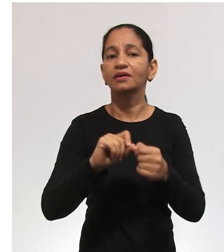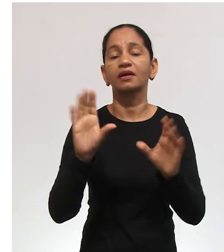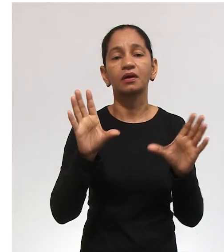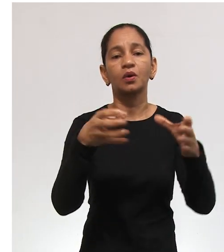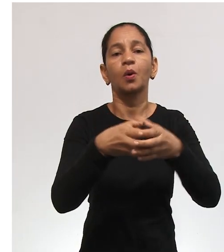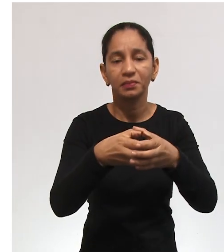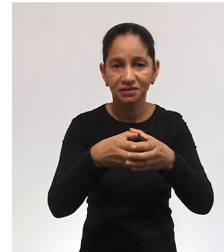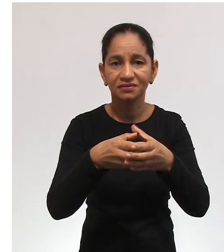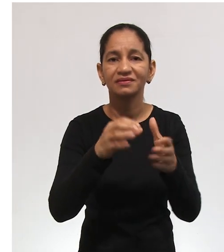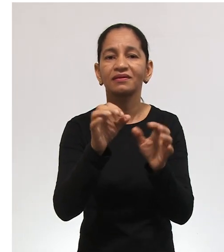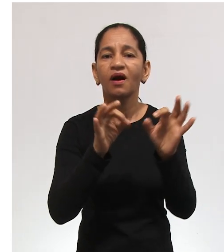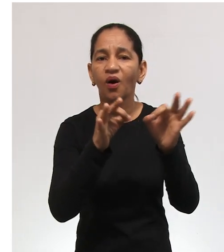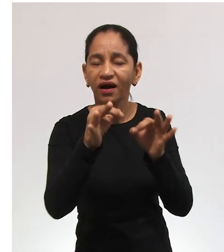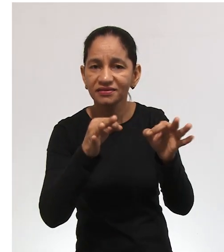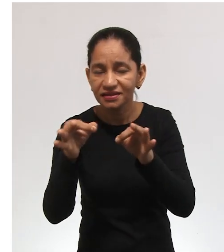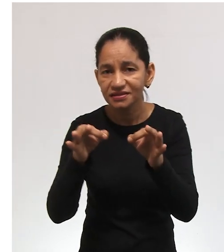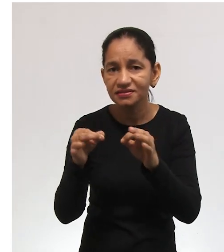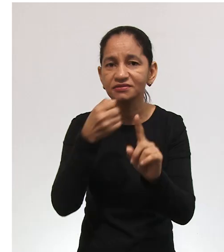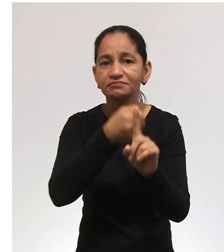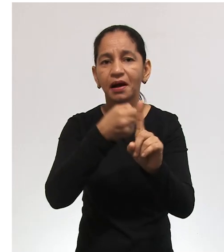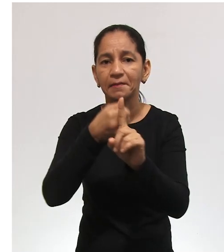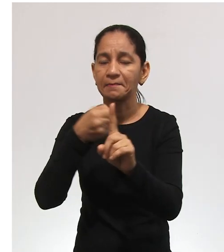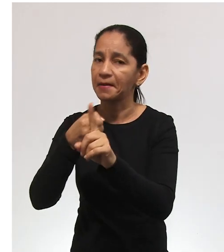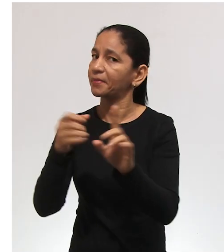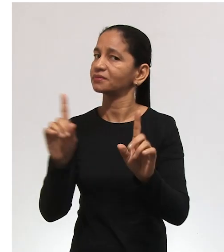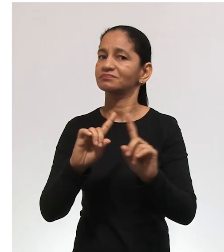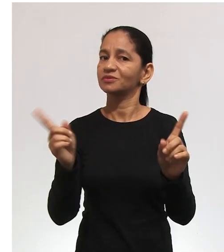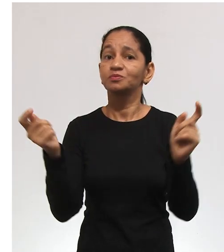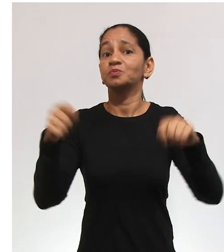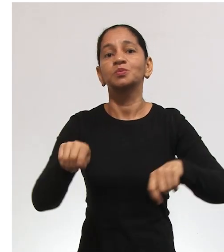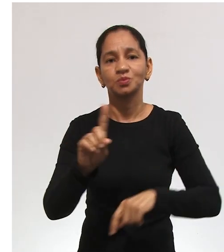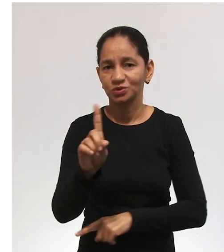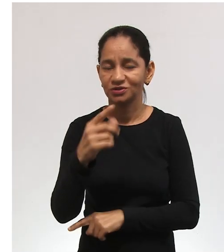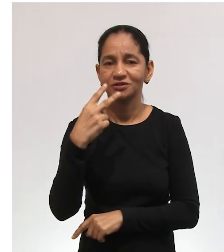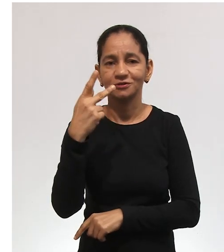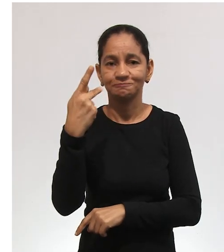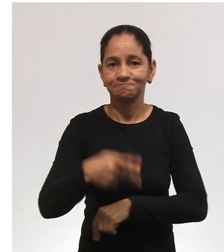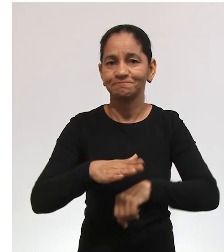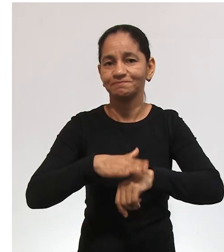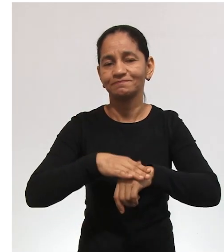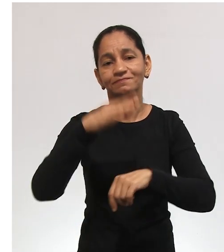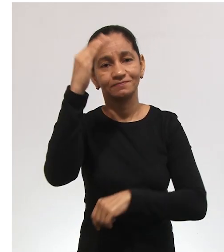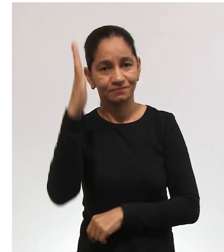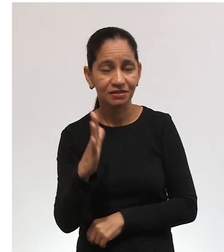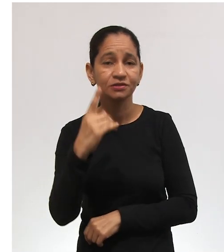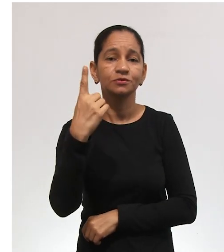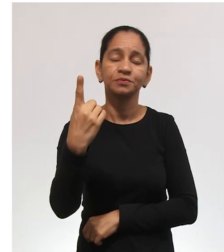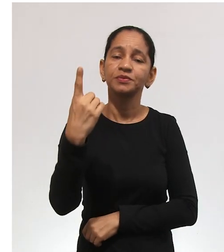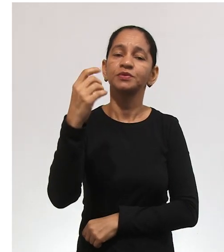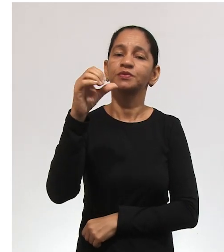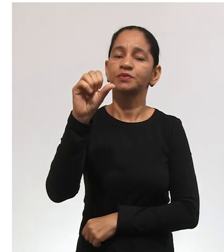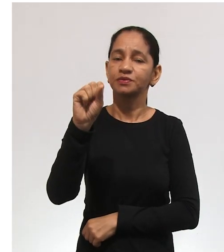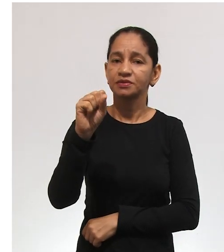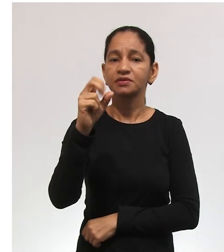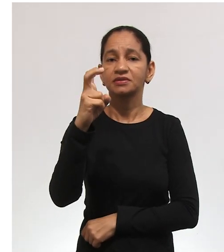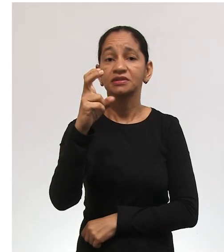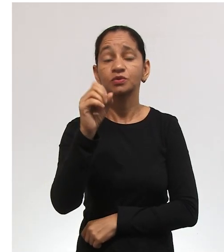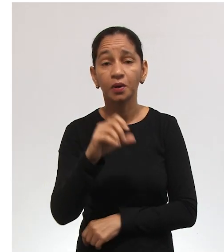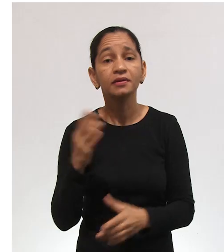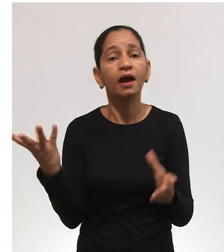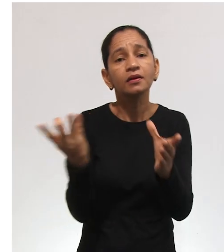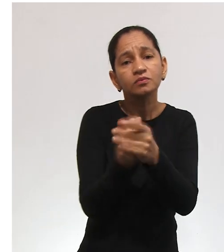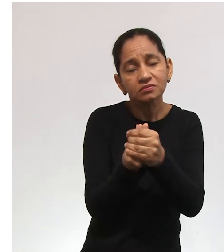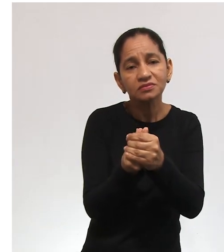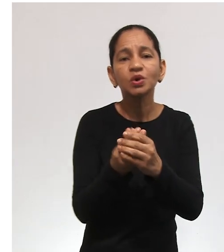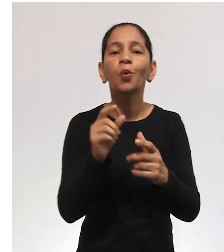ofício. Então, aqui no Brasil, essa não era uma organização possível. Em 1850, a gente tem o Código Comercial,